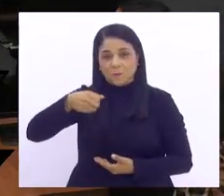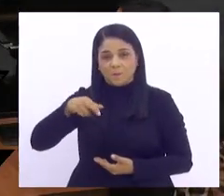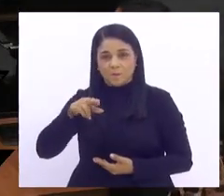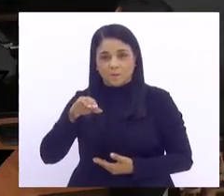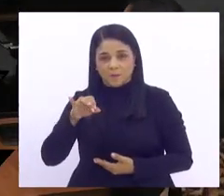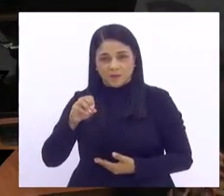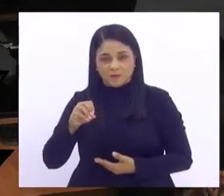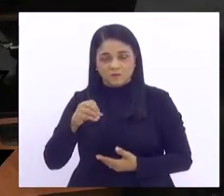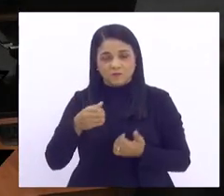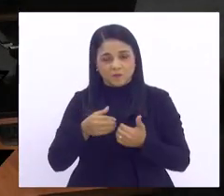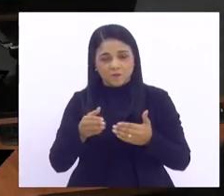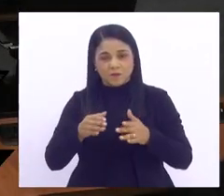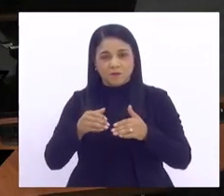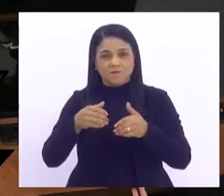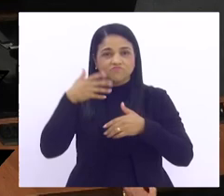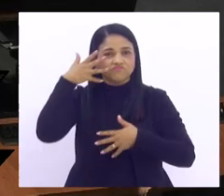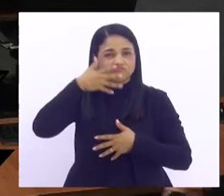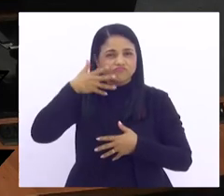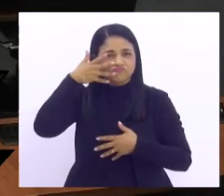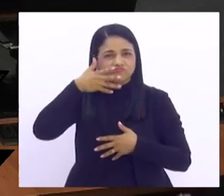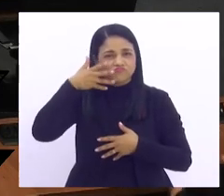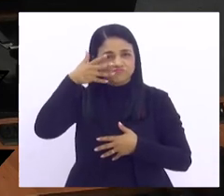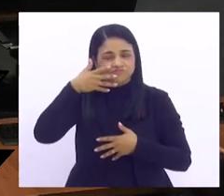para abrir a mesa e proferir seu discurso.